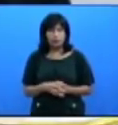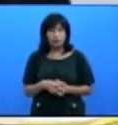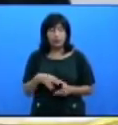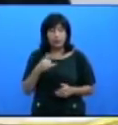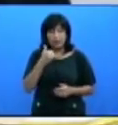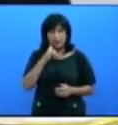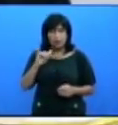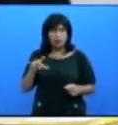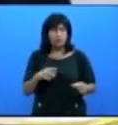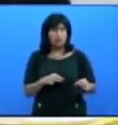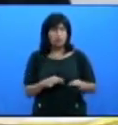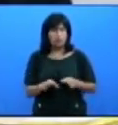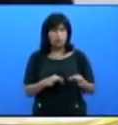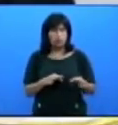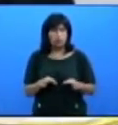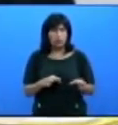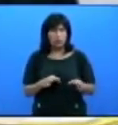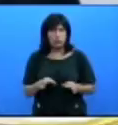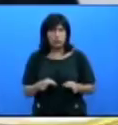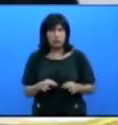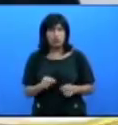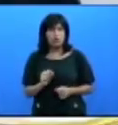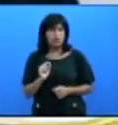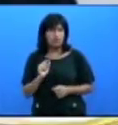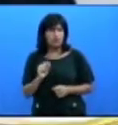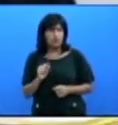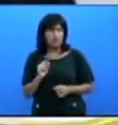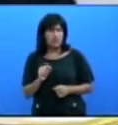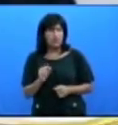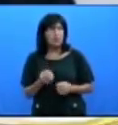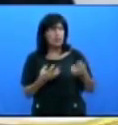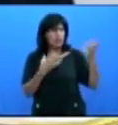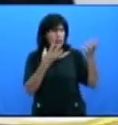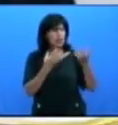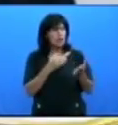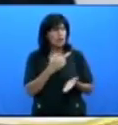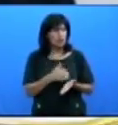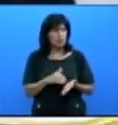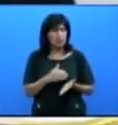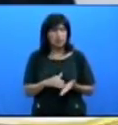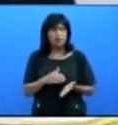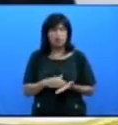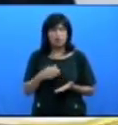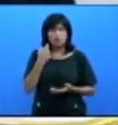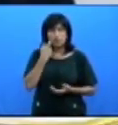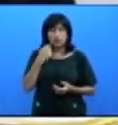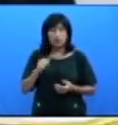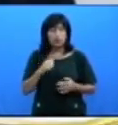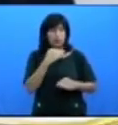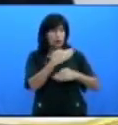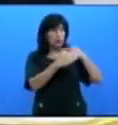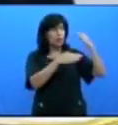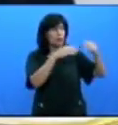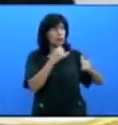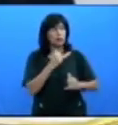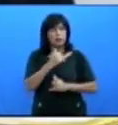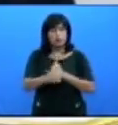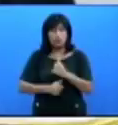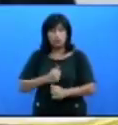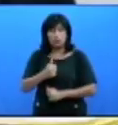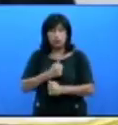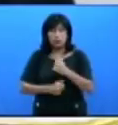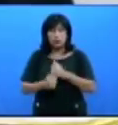incluso projeto os pareceres favoráveis emitido pela Secretaria Municipal de Desenvolvimento Econômico